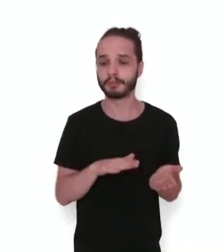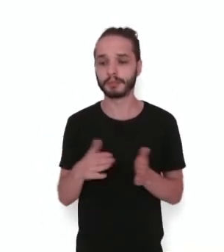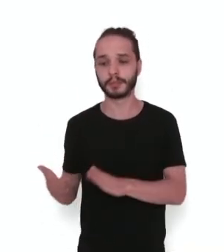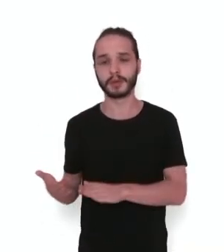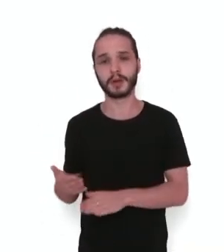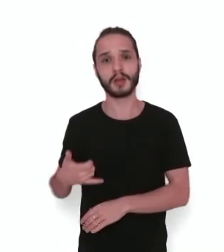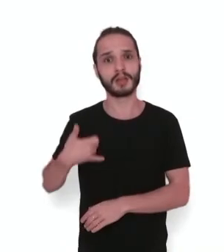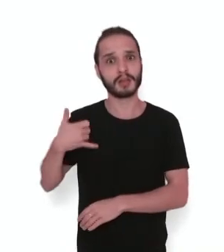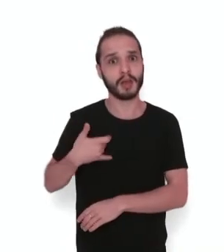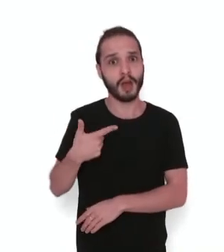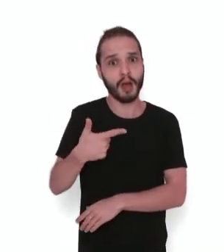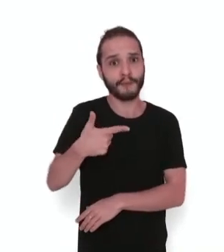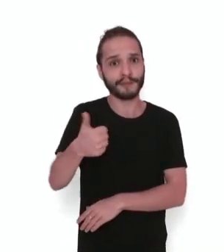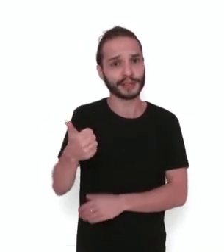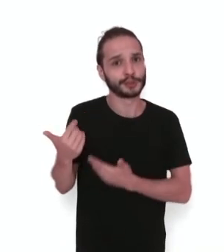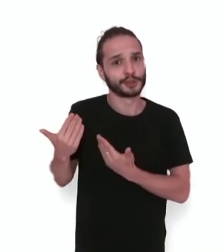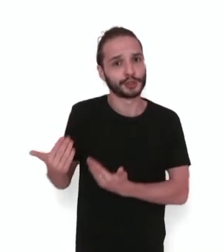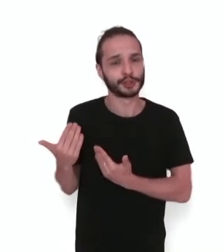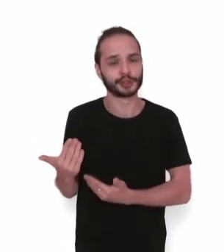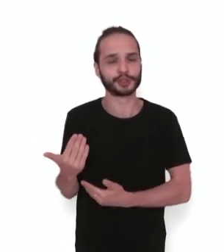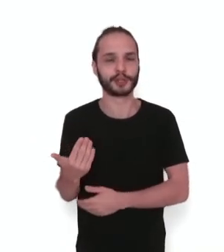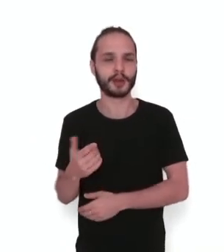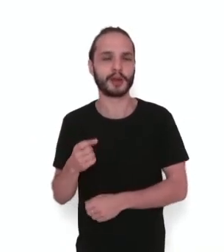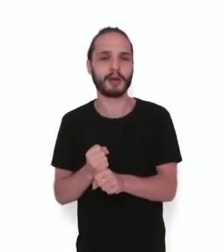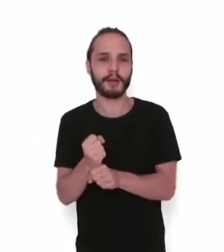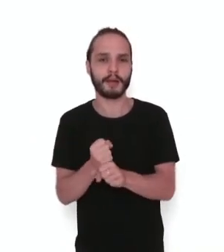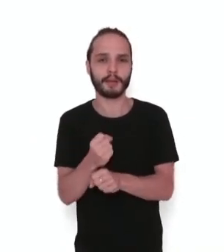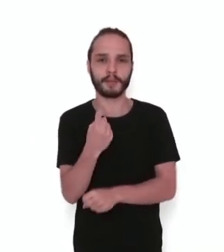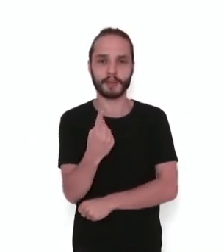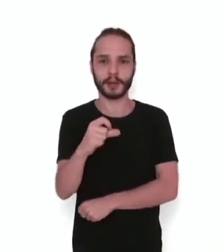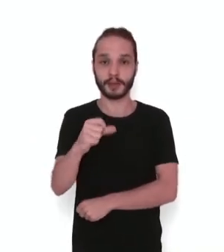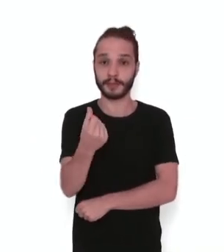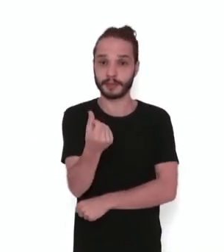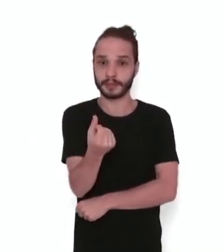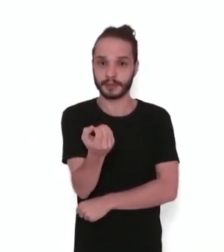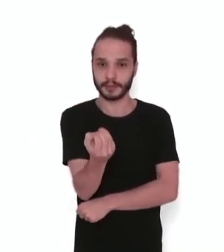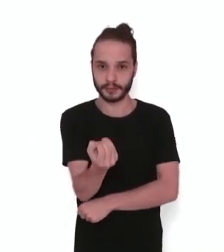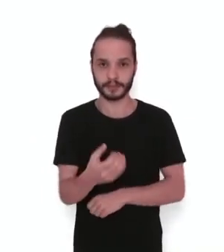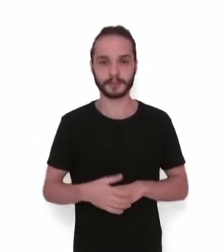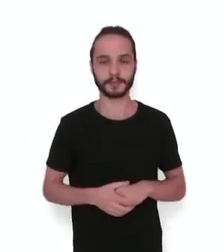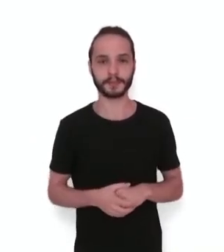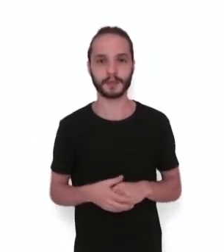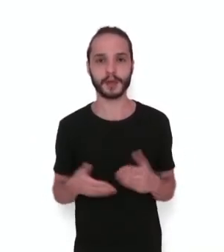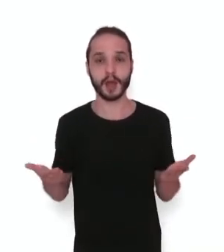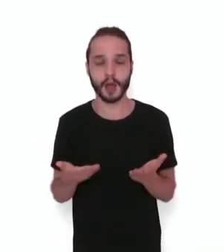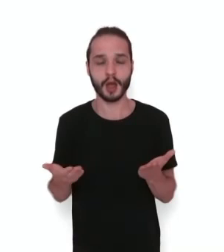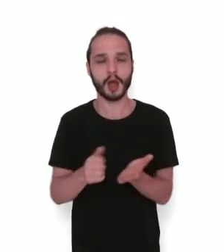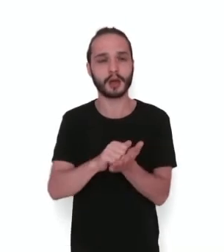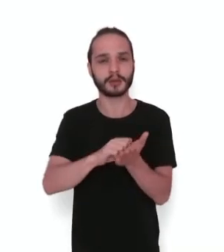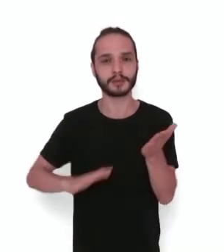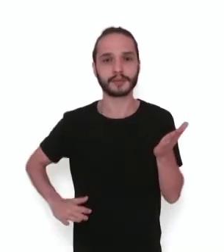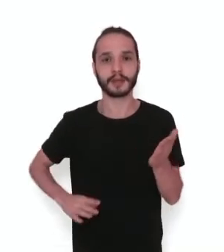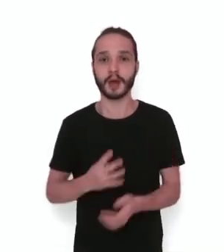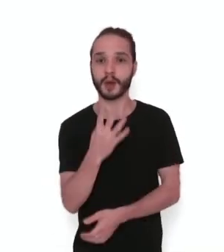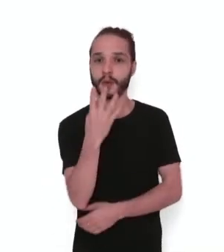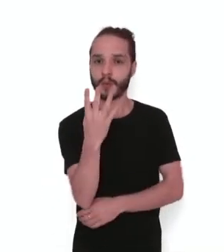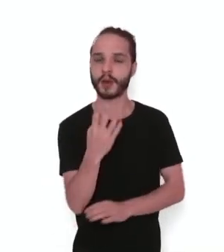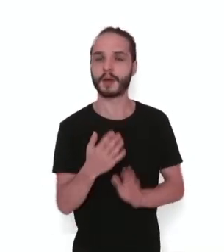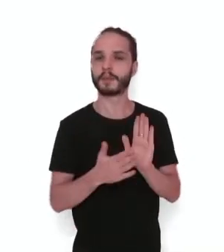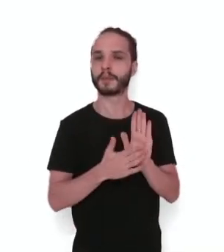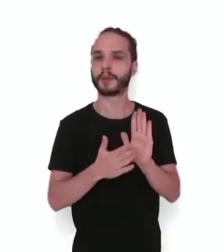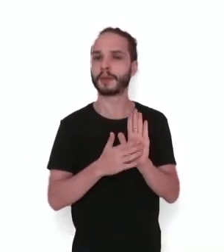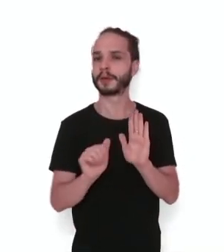21 anos de idade, no 18 de outubro de 60. Com isso, chegamos à atividade 4. Proposta